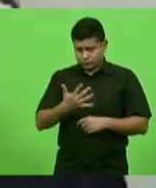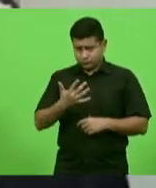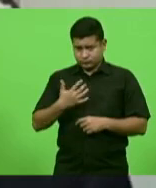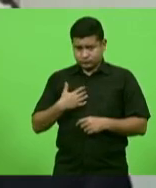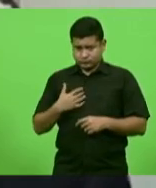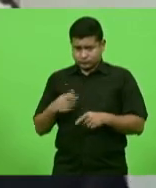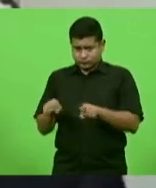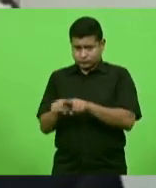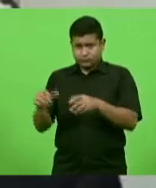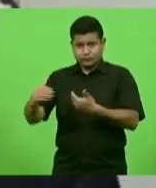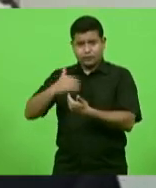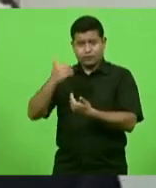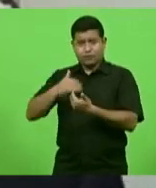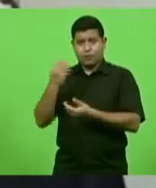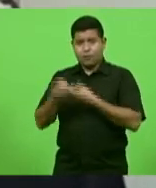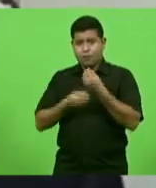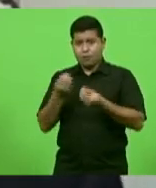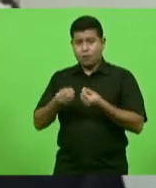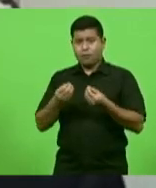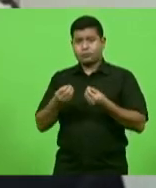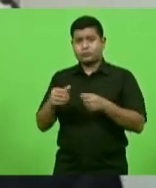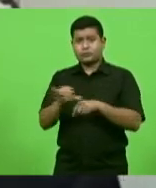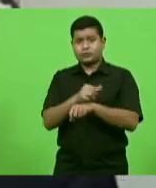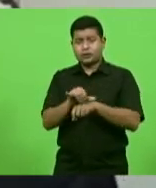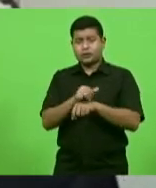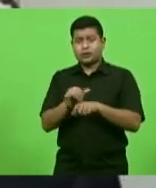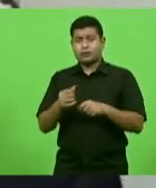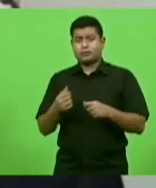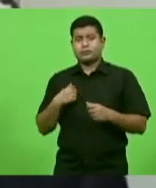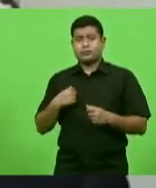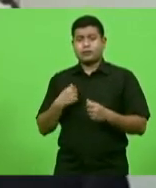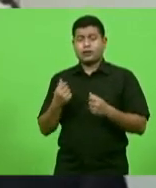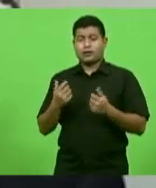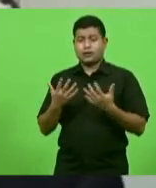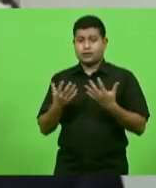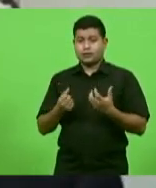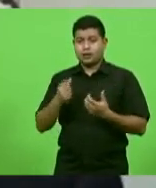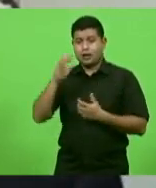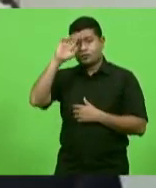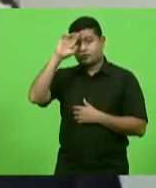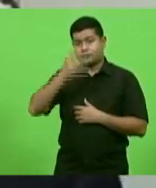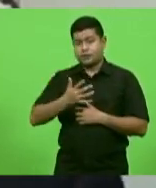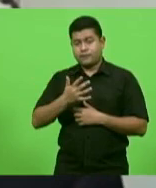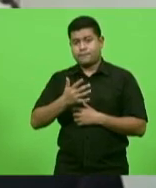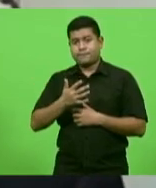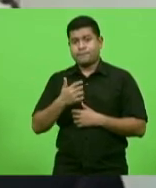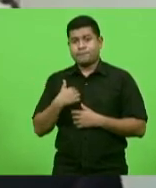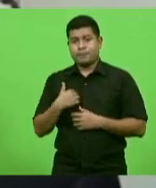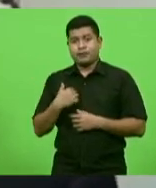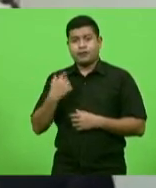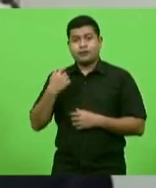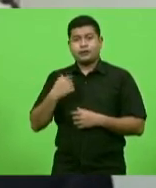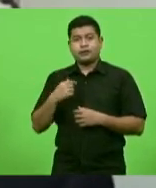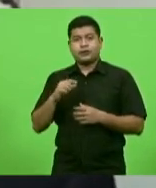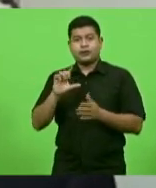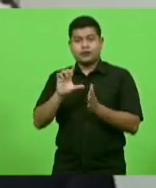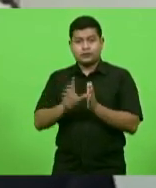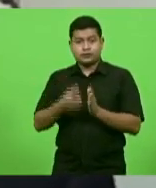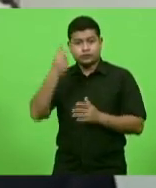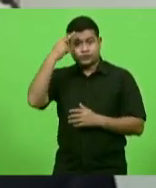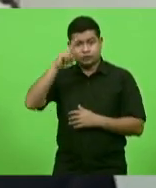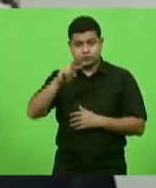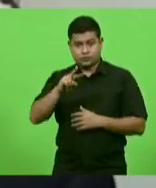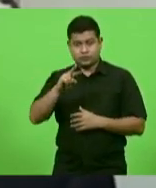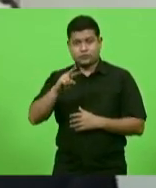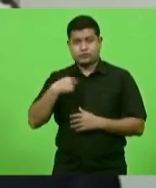orientações sobre as providências a serem adotadas em 2 dias após em 20 dia 2224 em